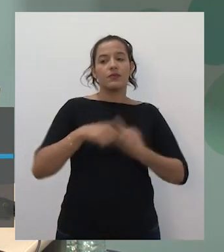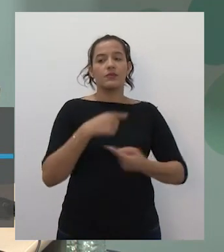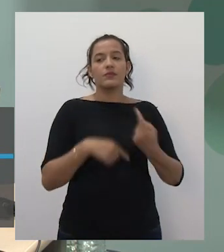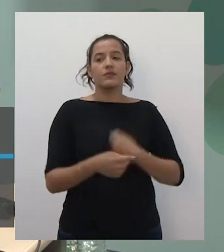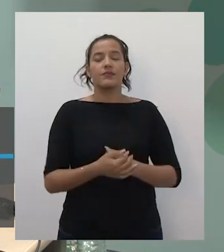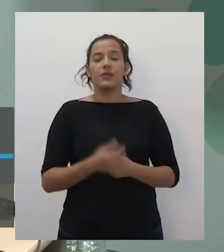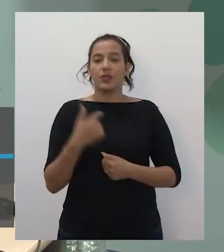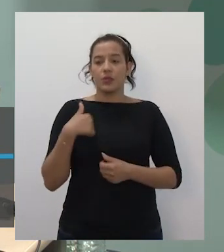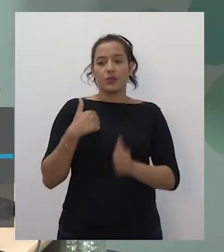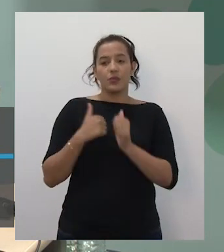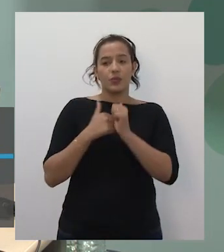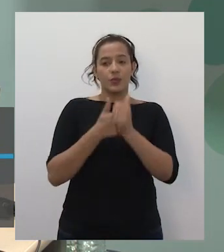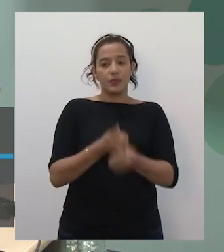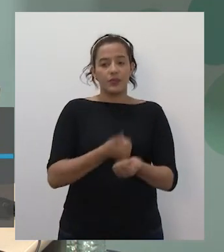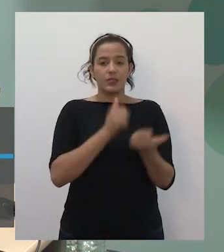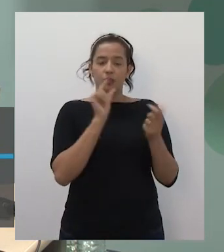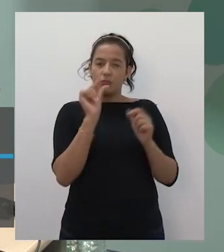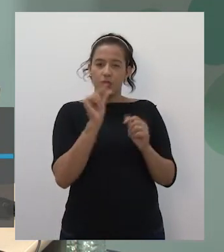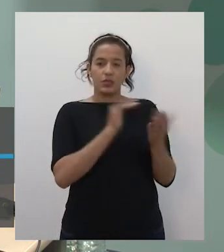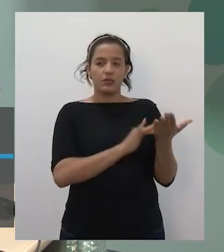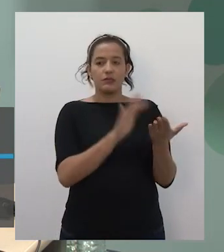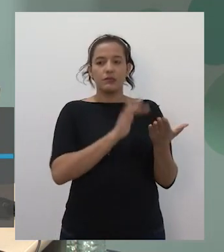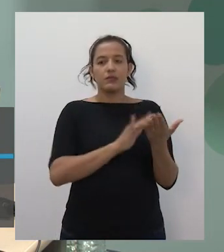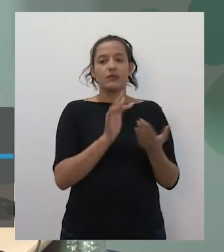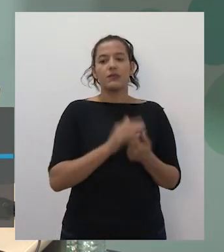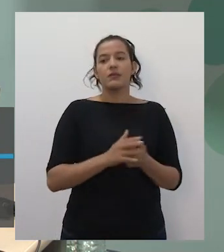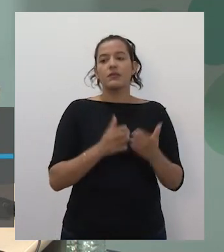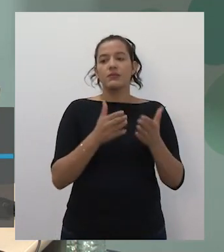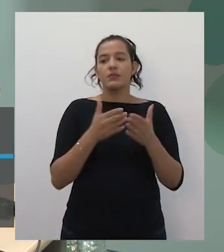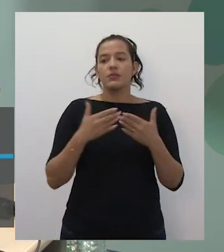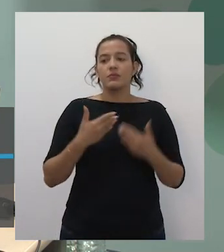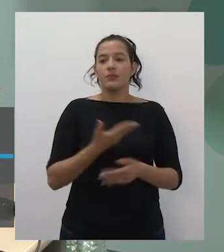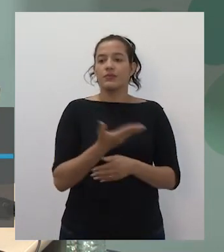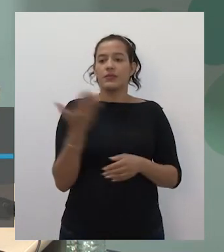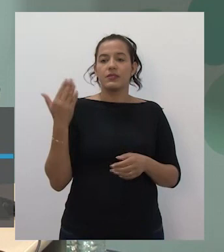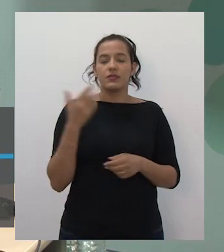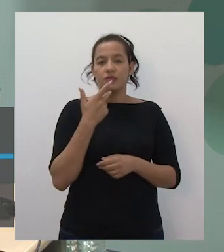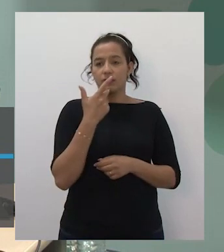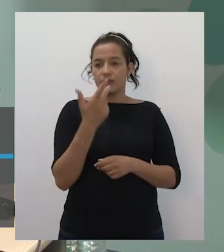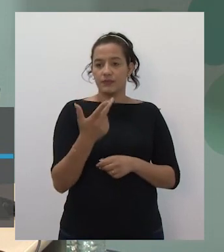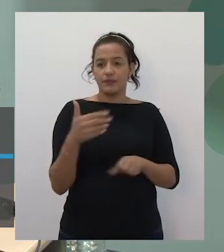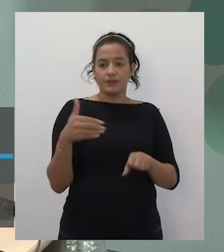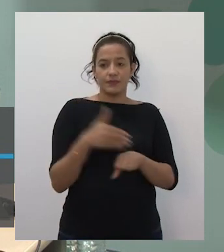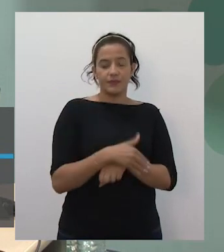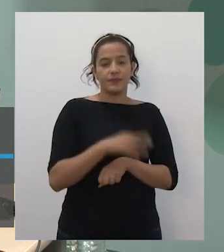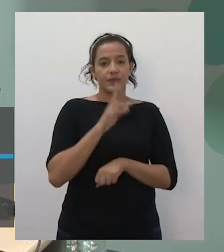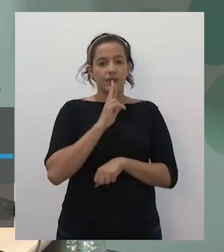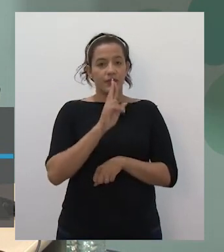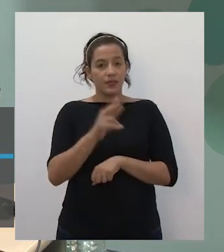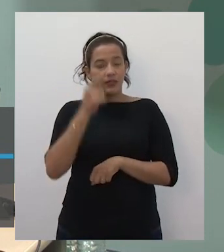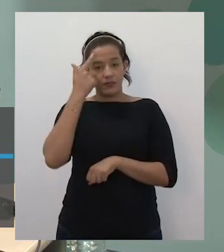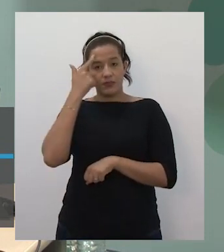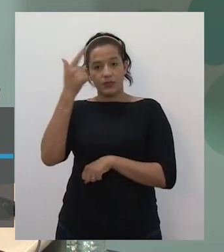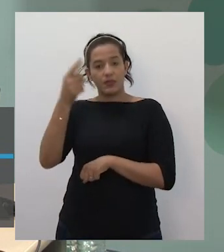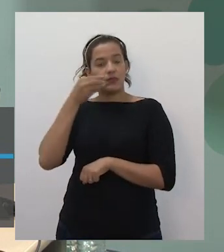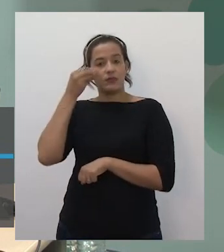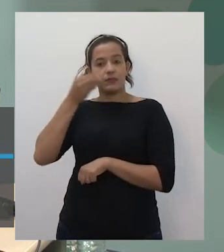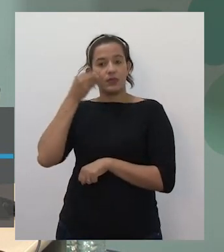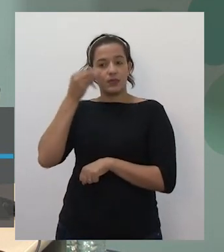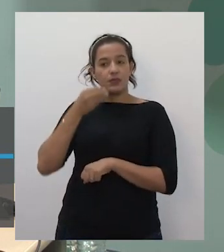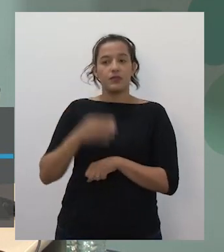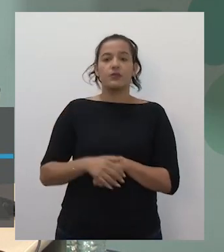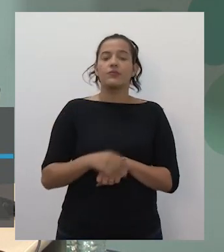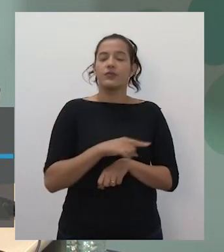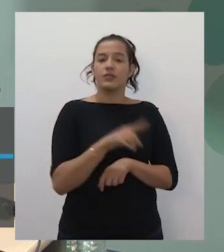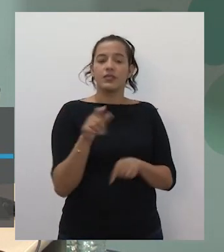estou acompanhando um pouquinho aqui, né? E aí pedindo para que vocês entrem, né? E respondam para nós, né? Lembra, a pergunta foi sobre as experiências, né? O que